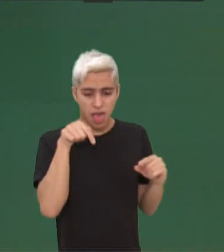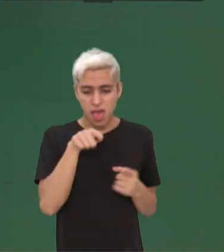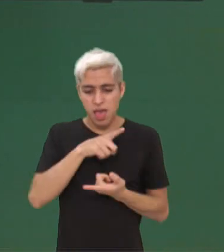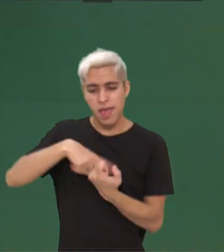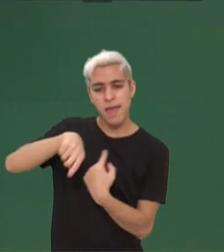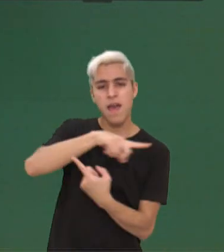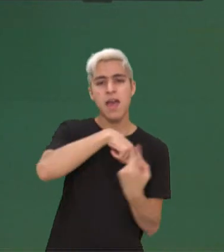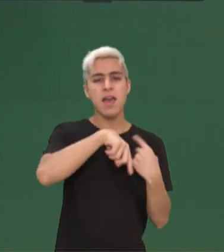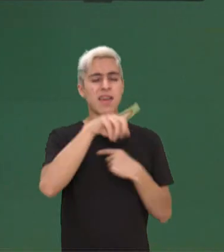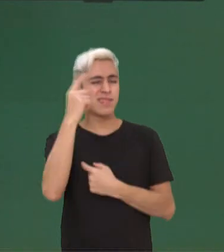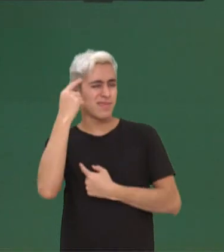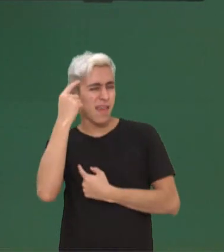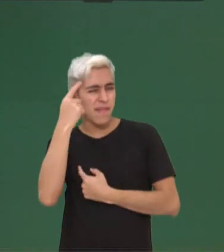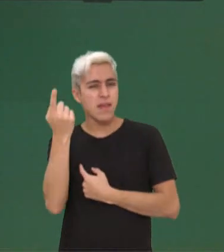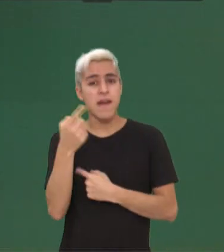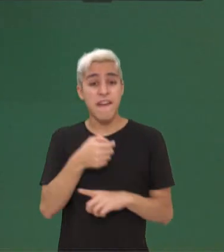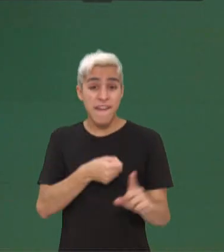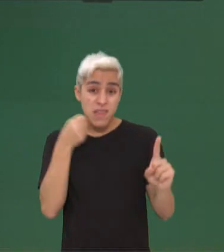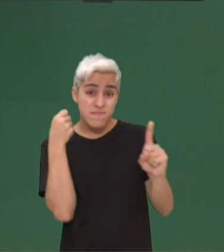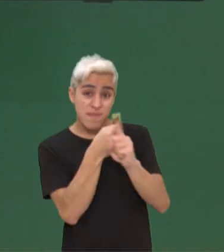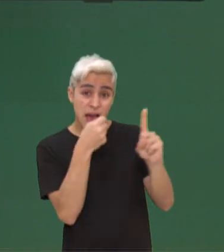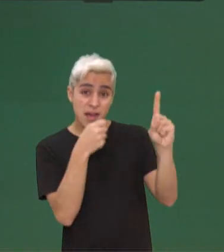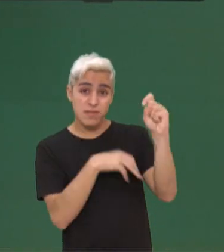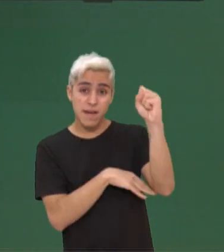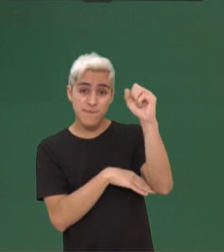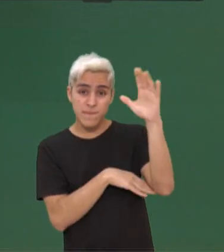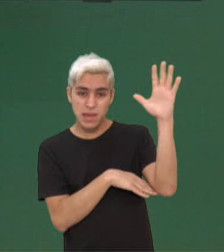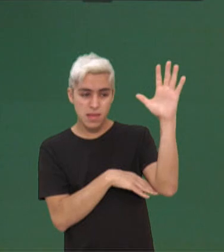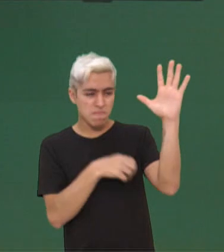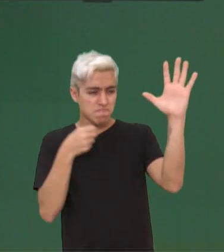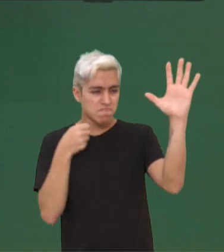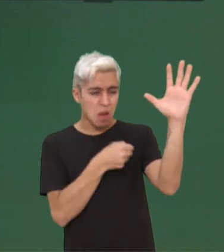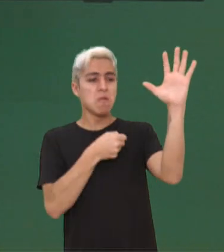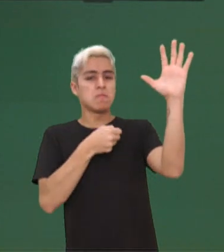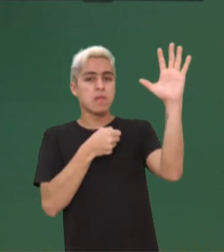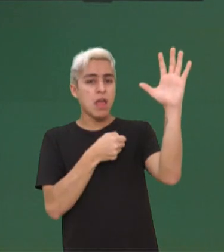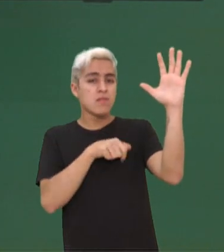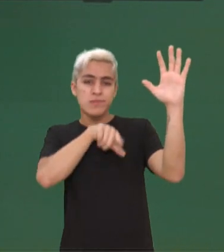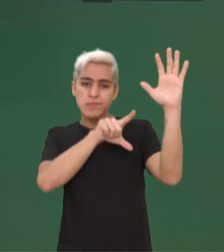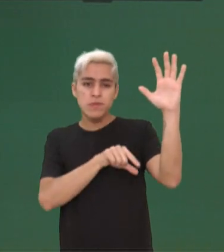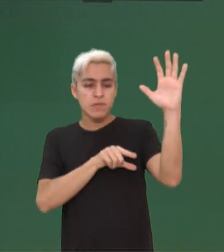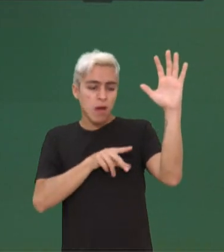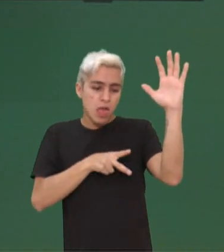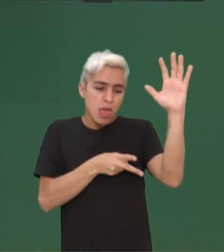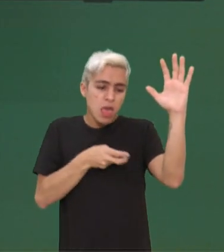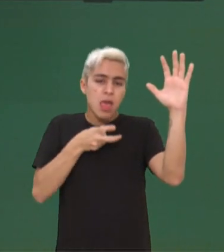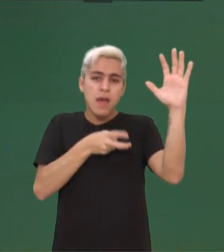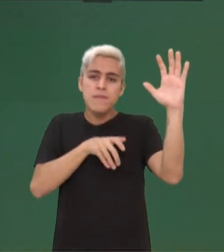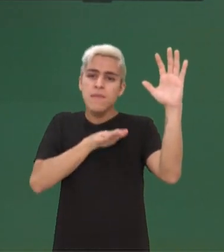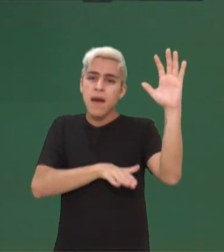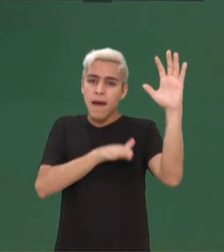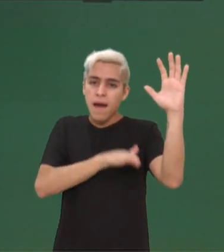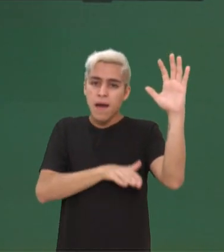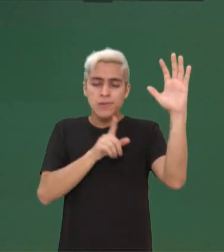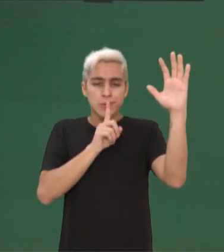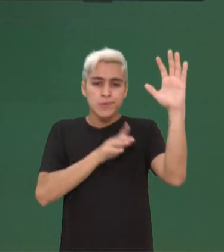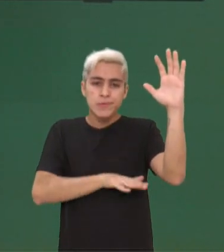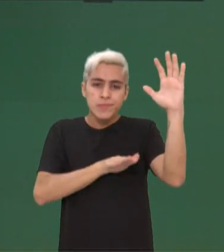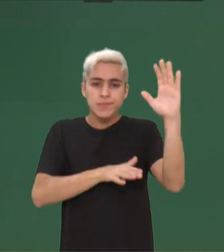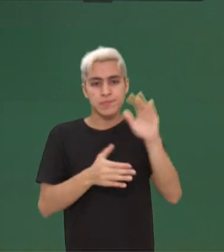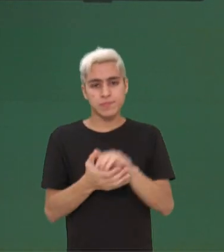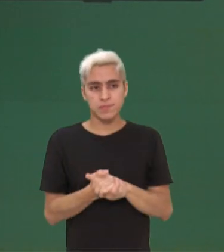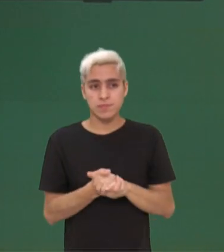Portanto, aquela ideia lá dos impactos ambientais também será diminuída. E aí nós temos aqui os